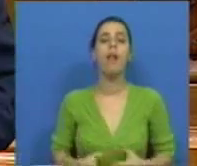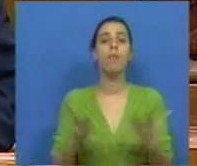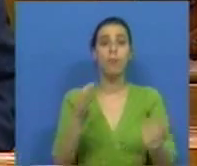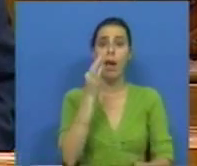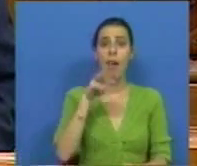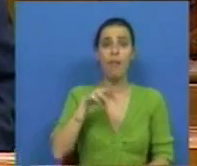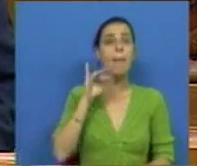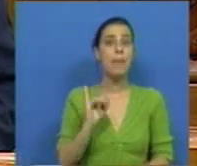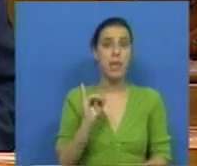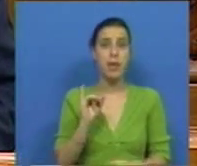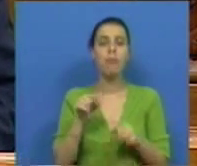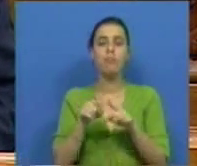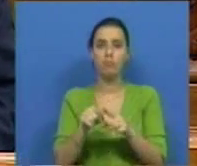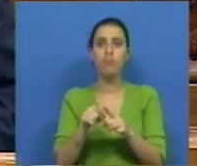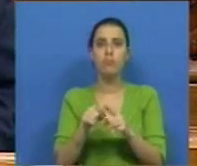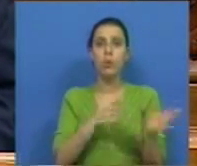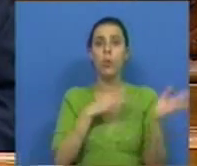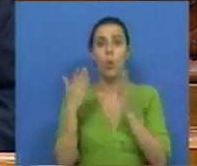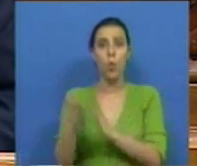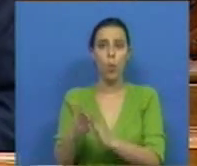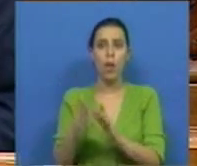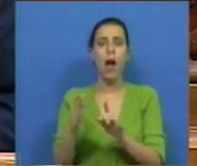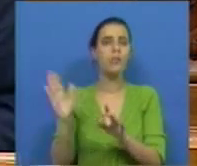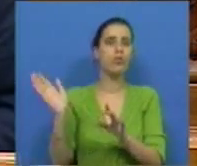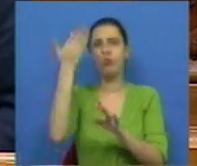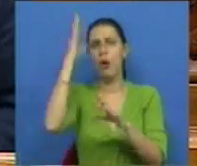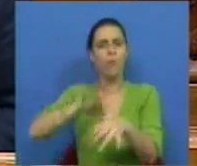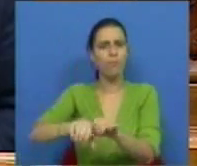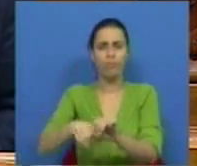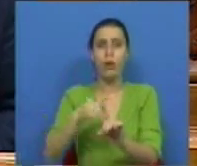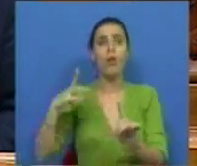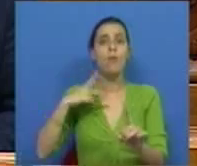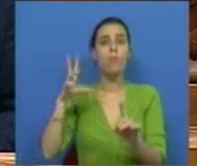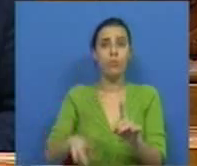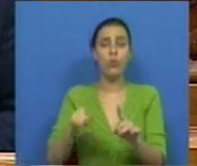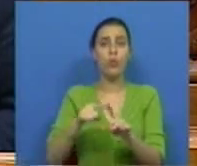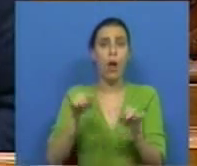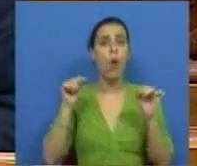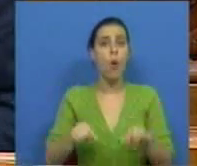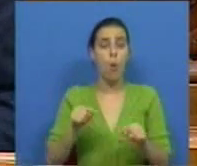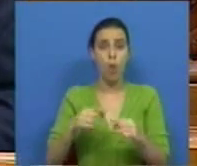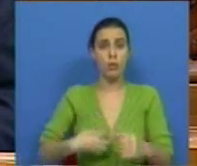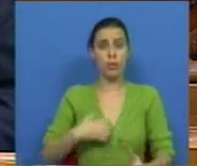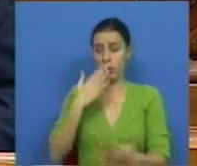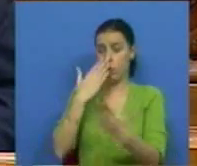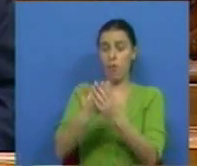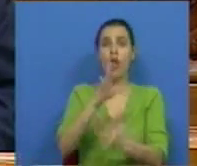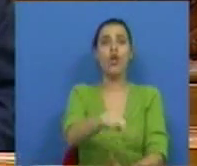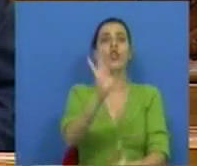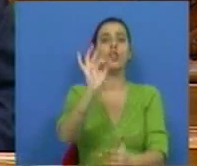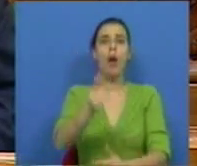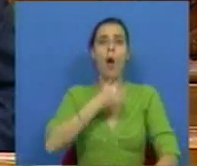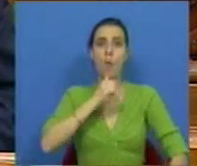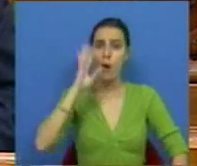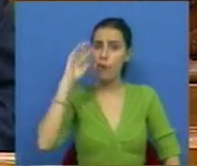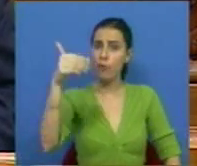O FMI é um dos lados da bifurcação com que Portugal está hoje confrontado na escolha do seu